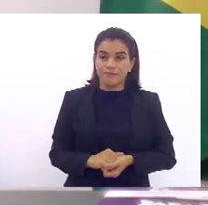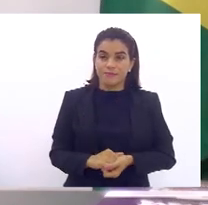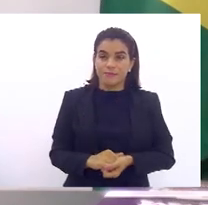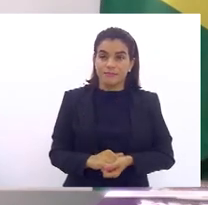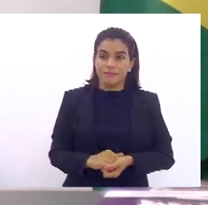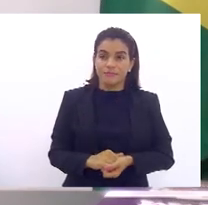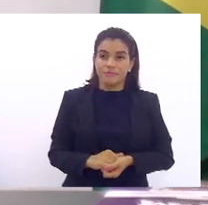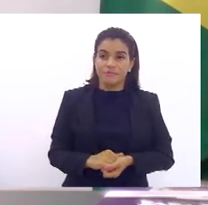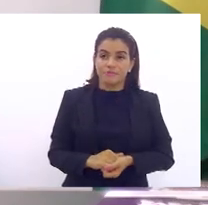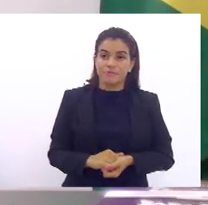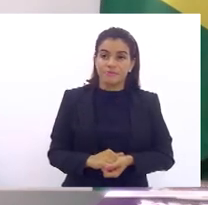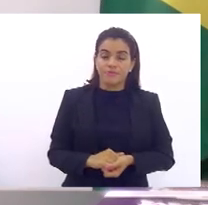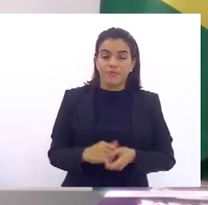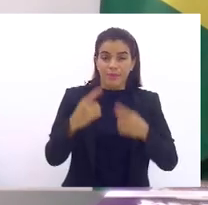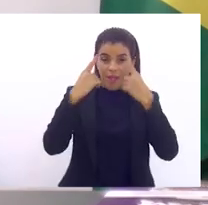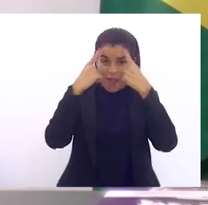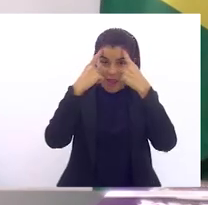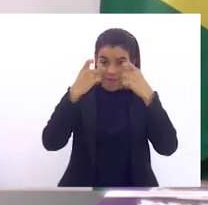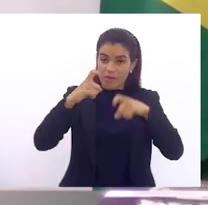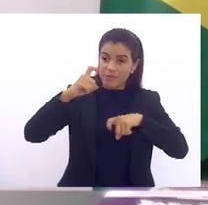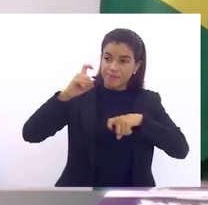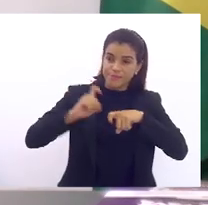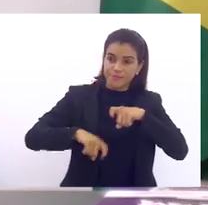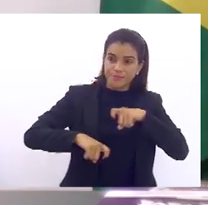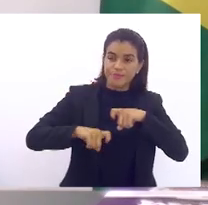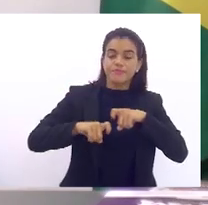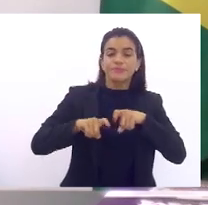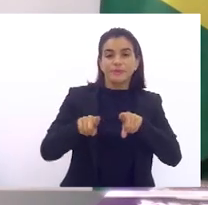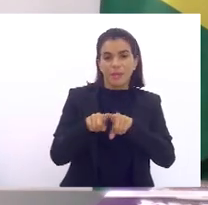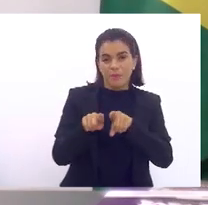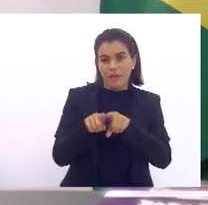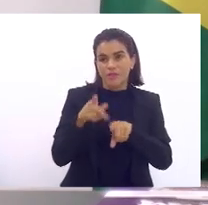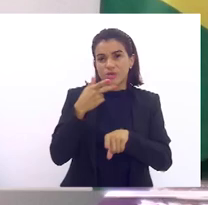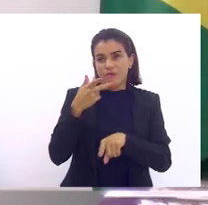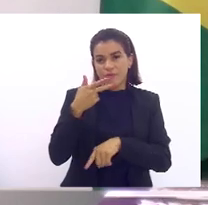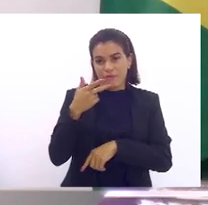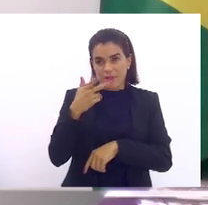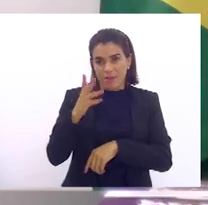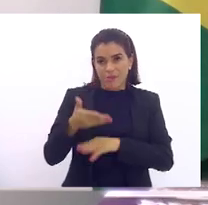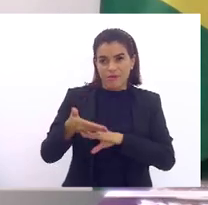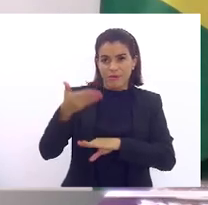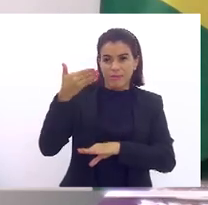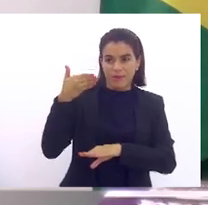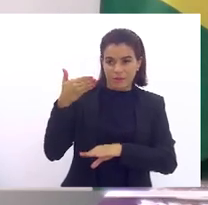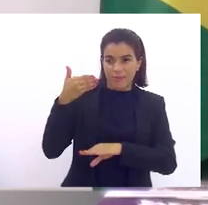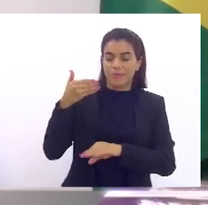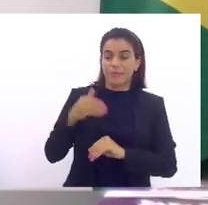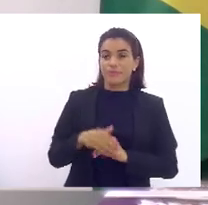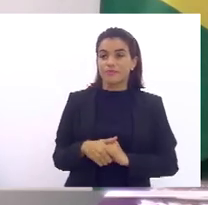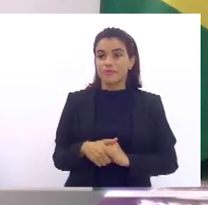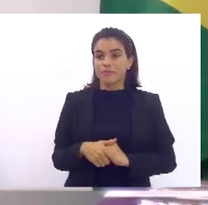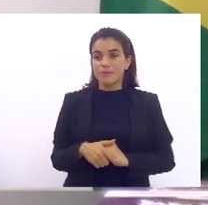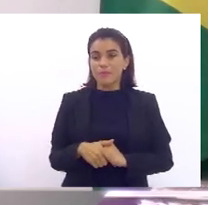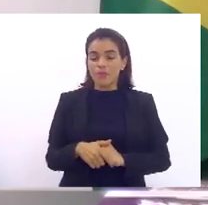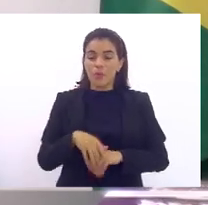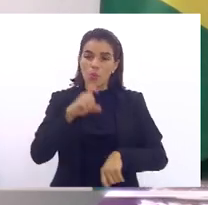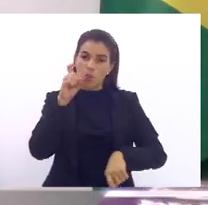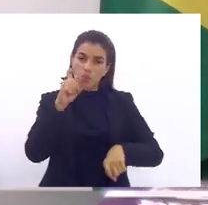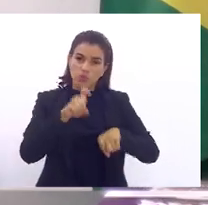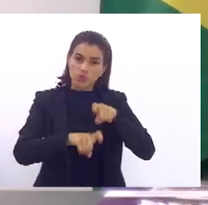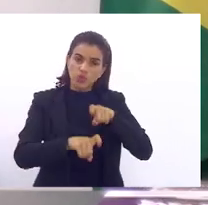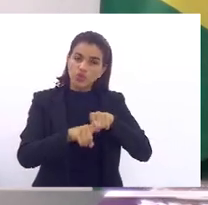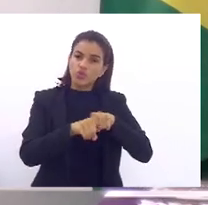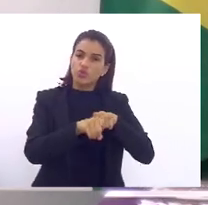ah a violência sexual como represália também foi falado aqui o estupo